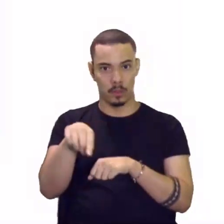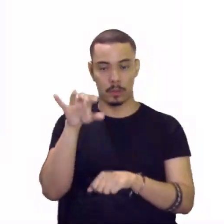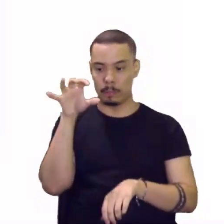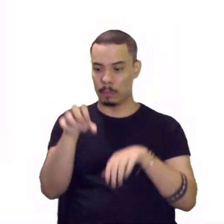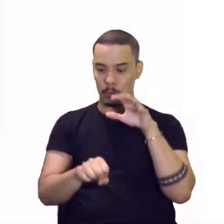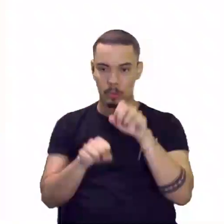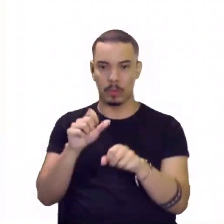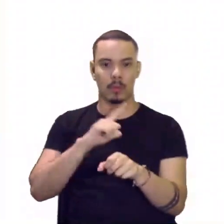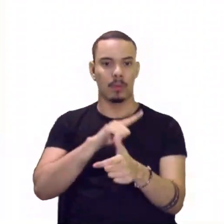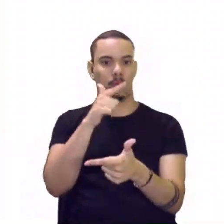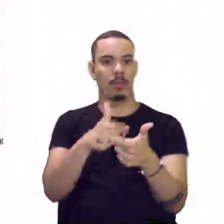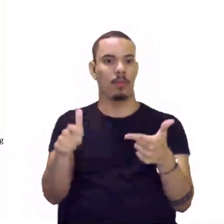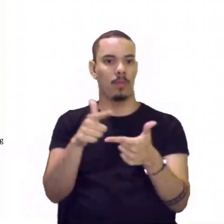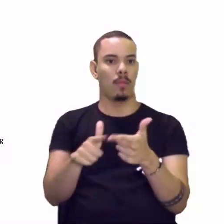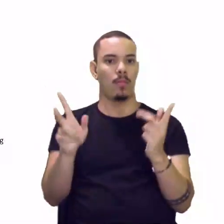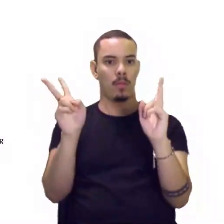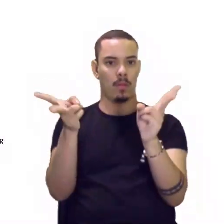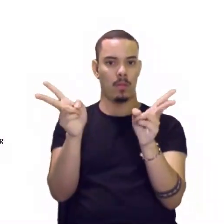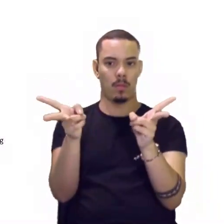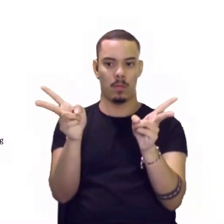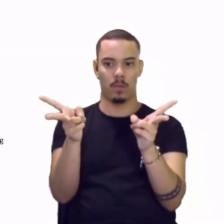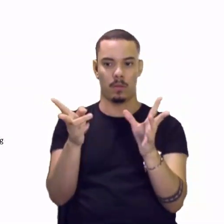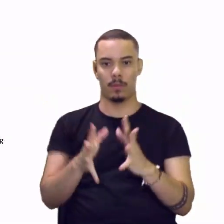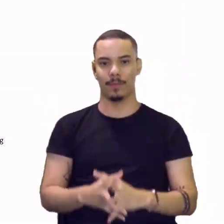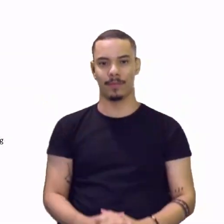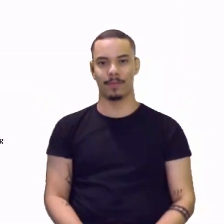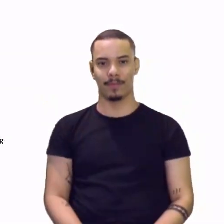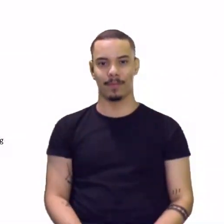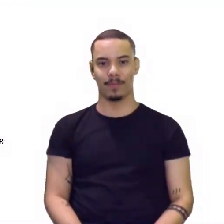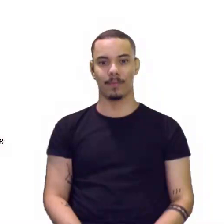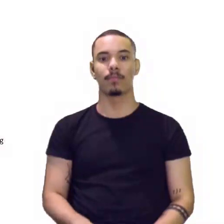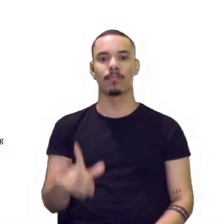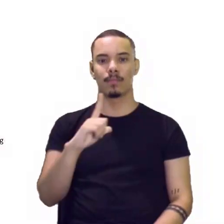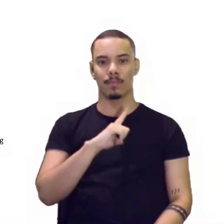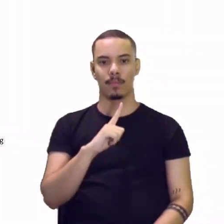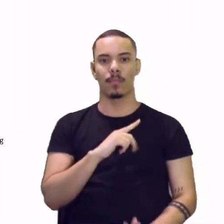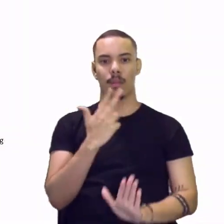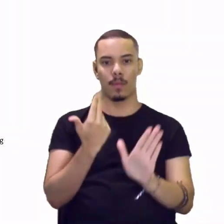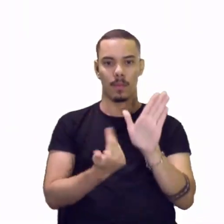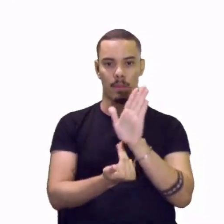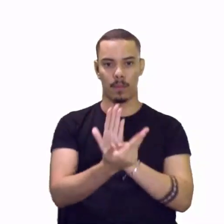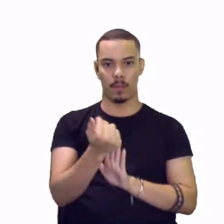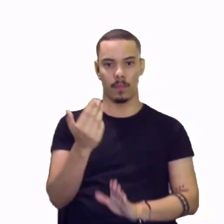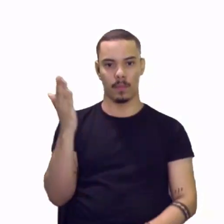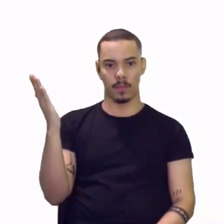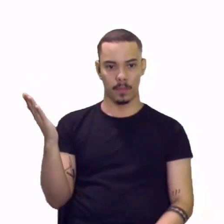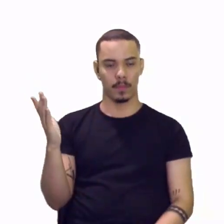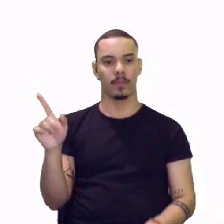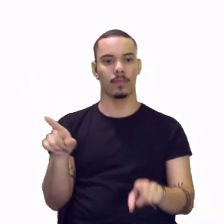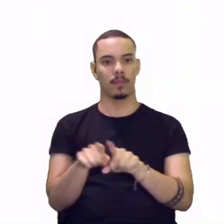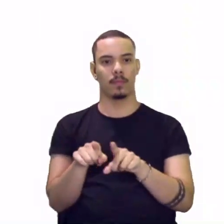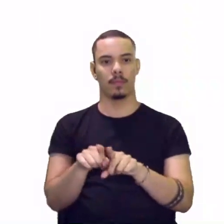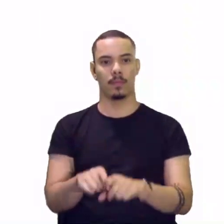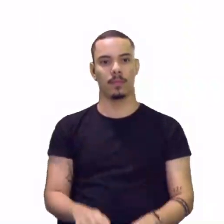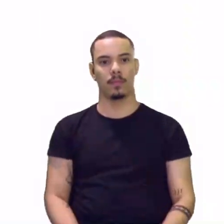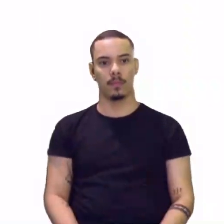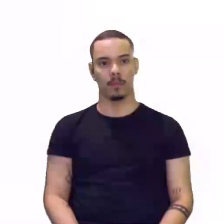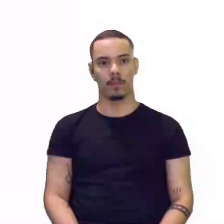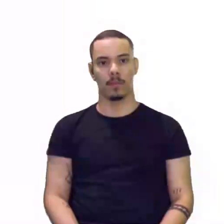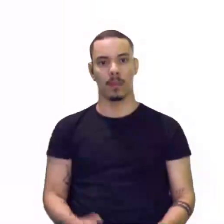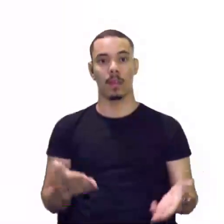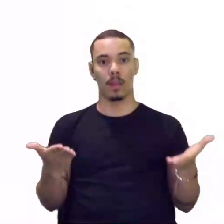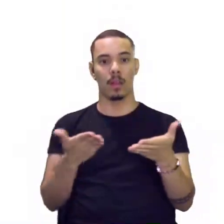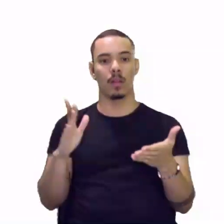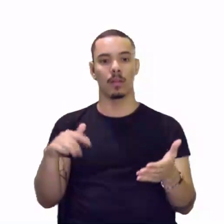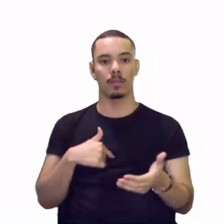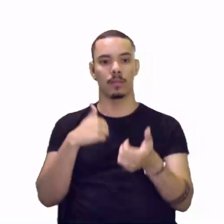por esse problema de fronteira indefinida. Exatamente. Nós temos aí um mapinha sobre a fronteira indefinida. E agora a gente